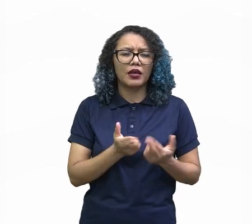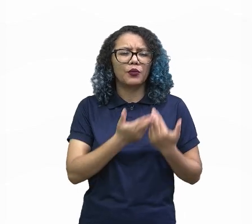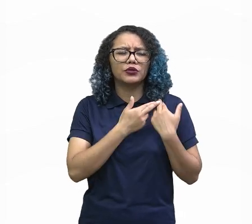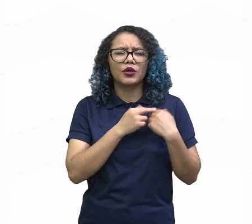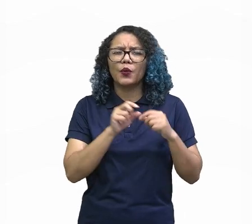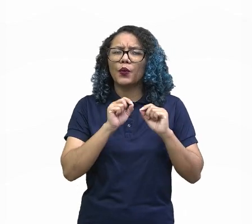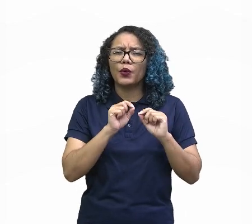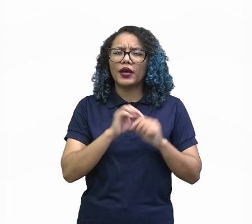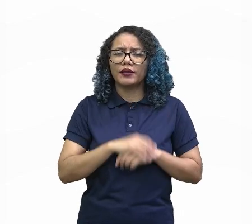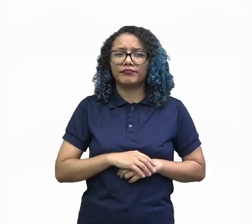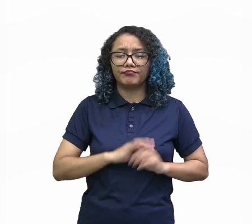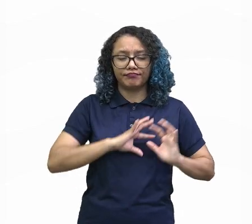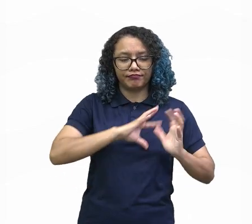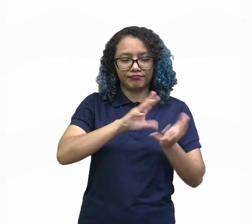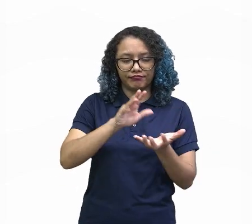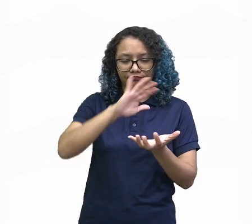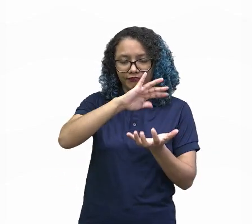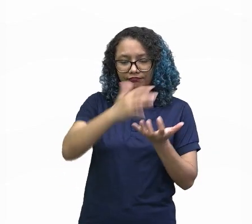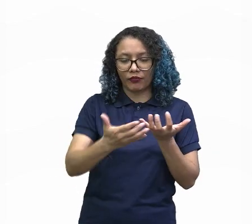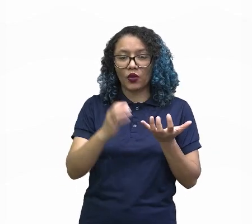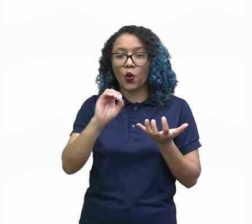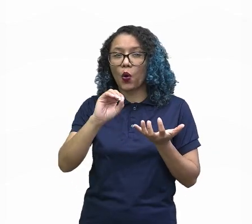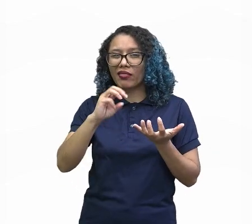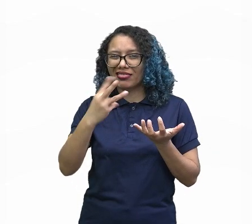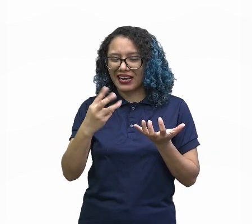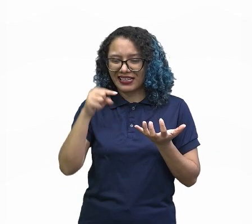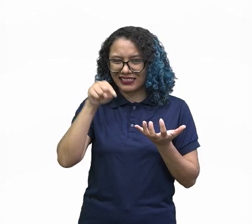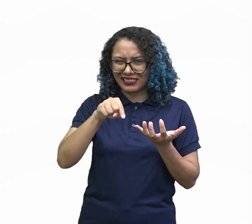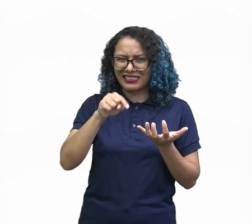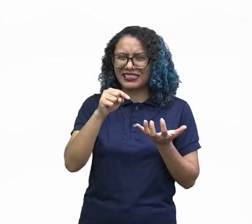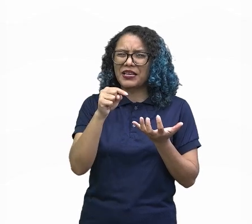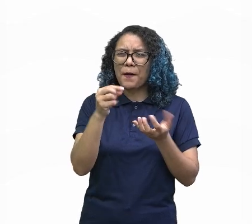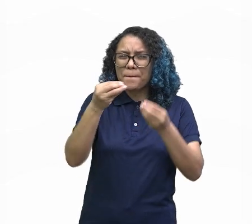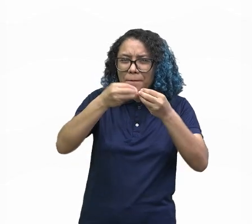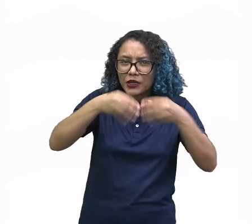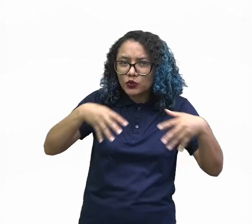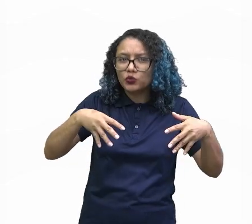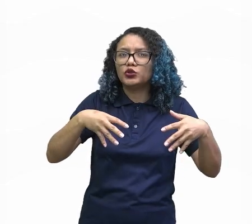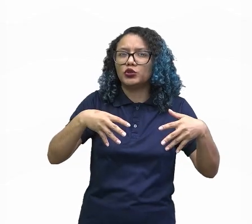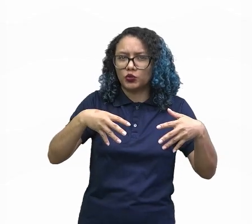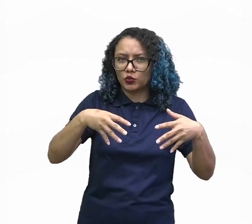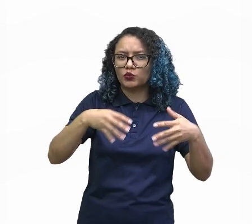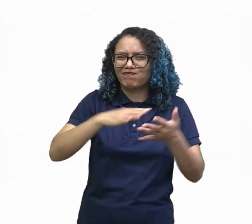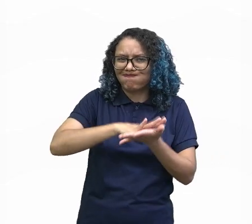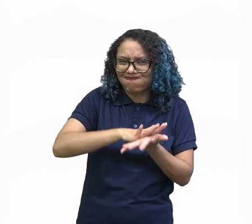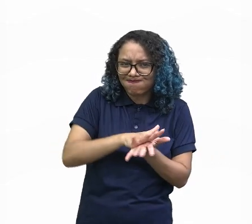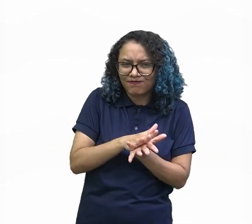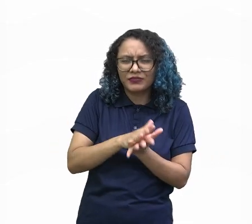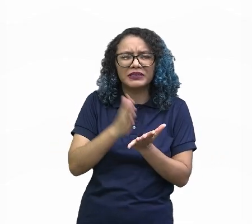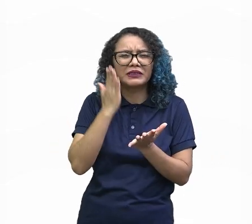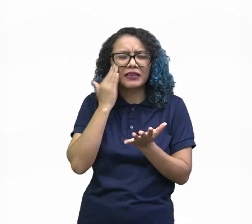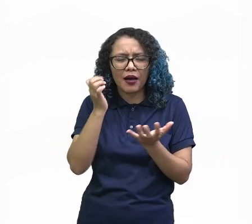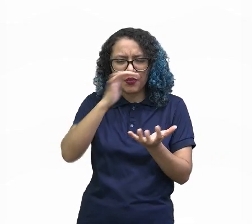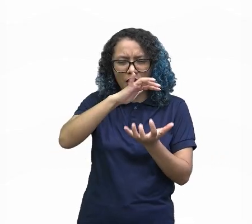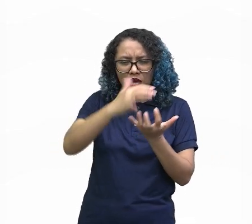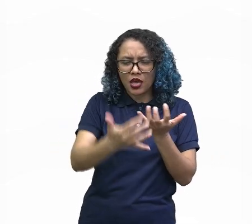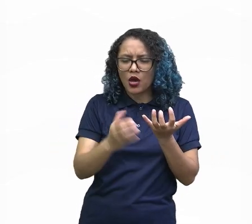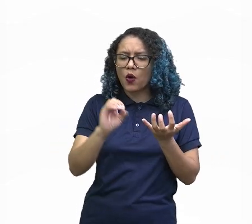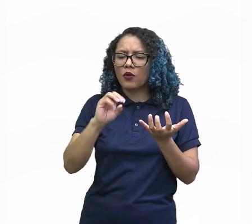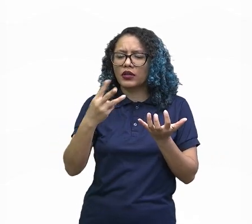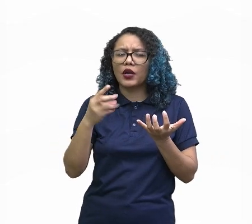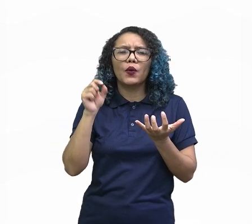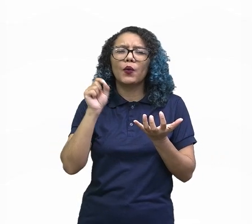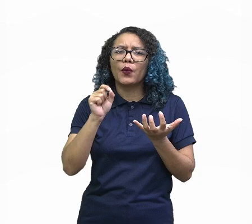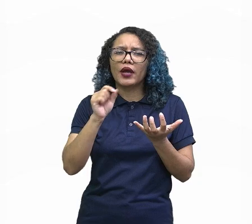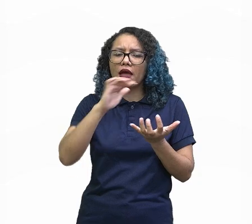responsável por destruir a camada de ozônio. Como a gente já sabe, a camada de ozônio ela é uma camada que